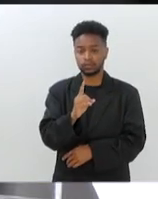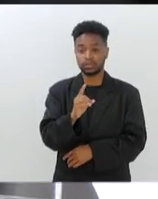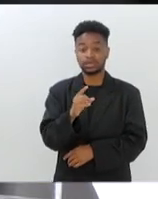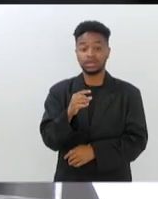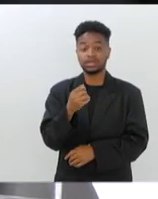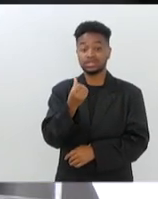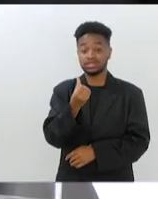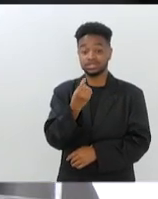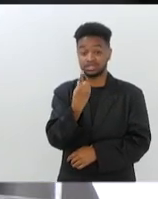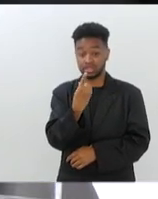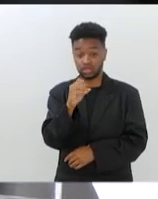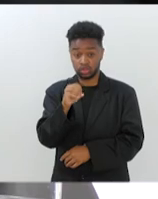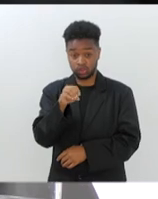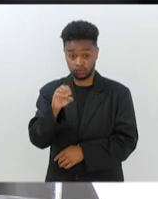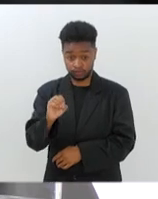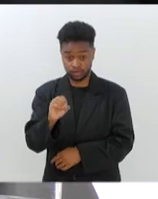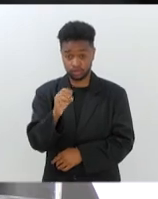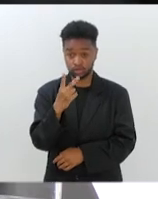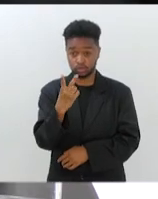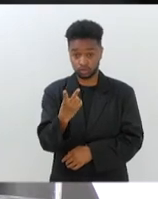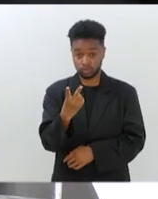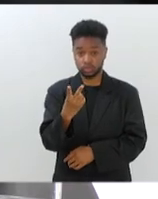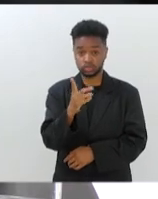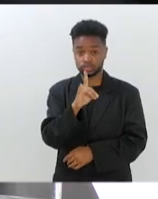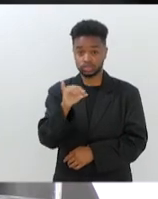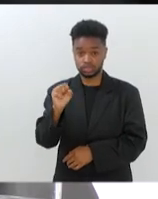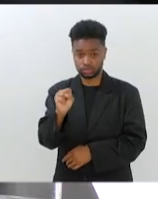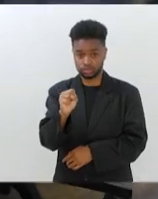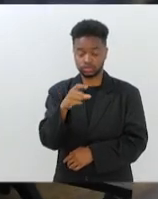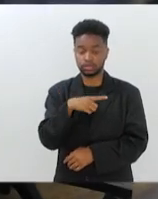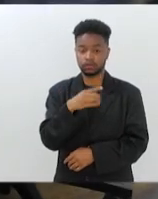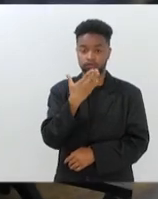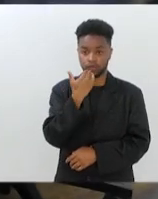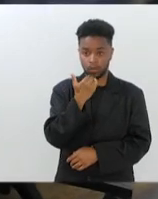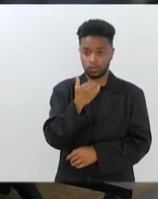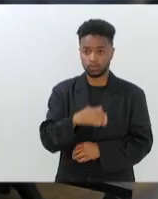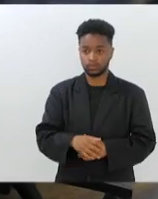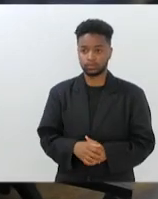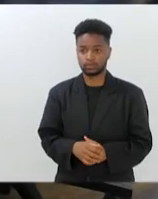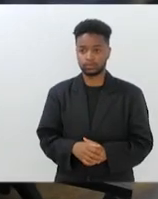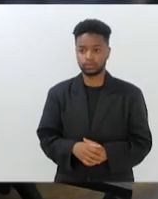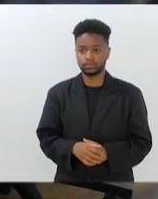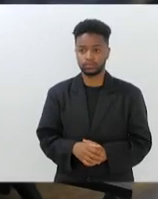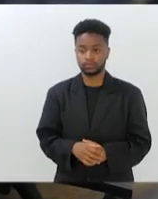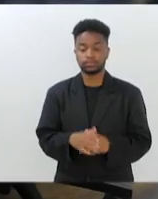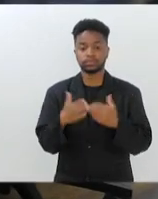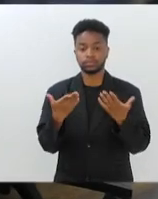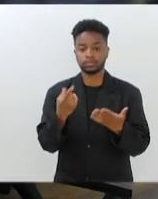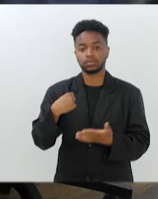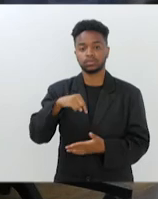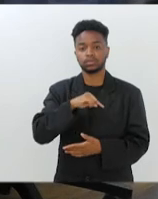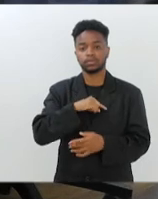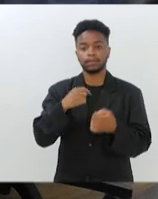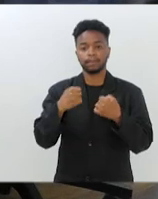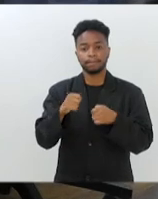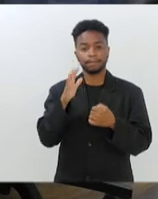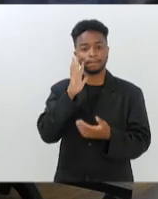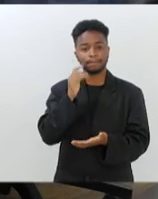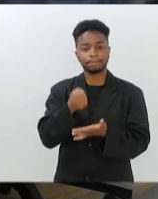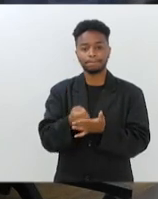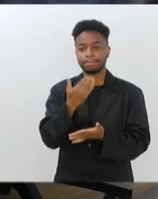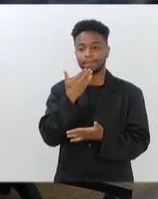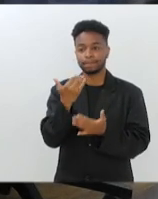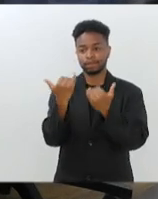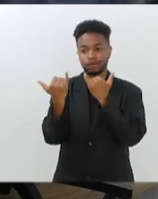190 foram dois almoços duas datas então o o presidente acho que a gente tem que deliberar PED informação sobre